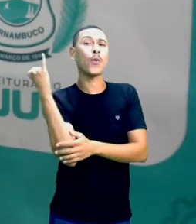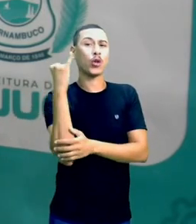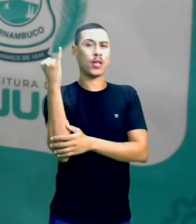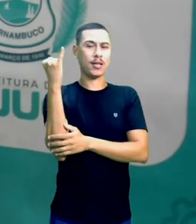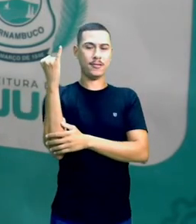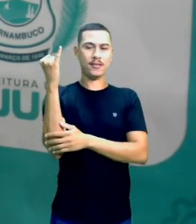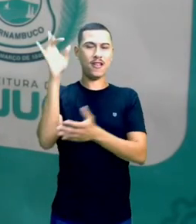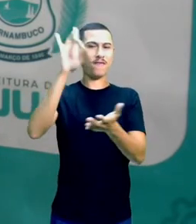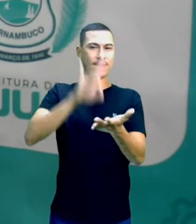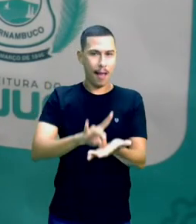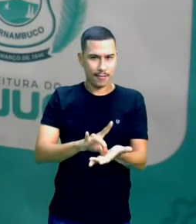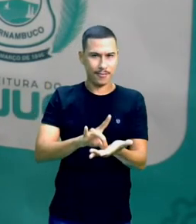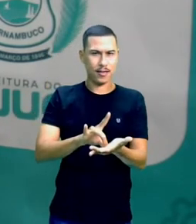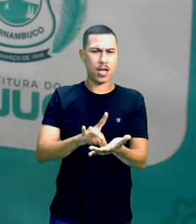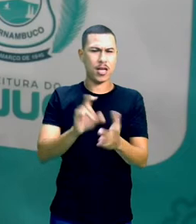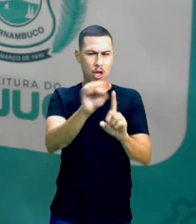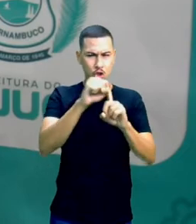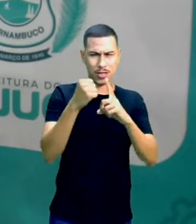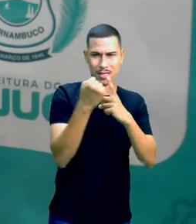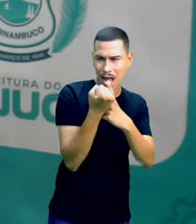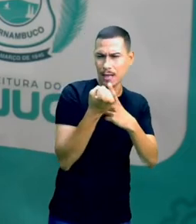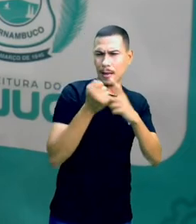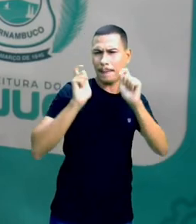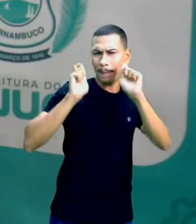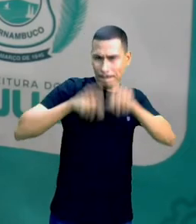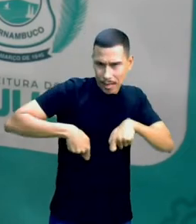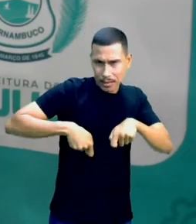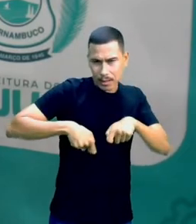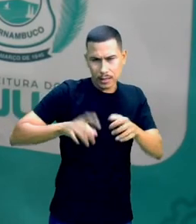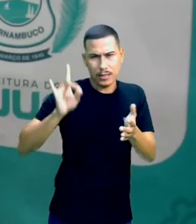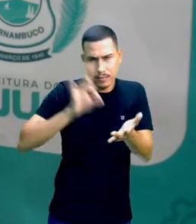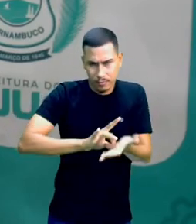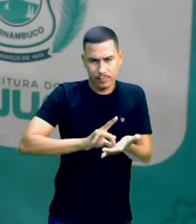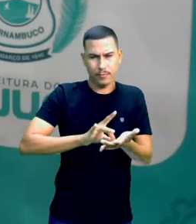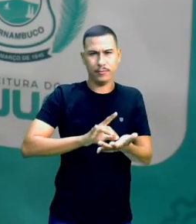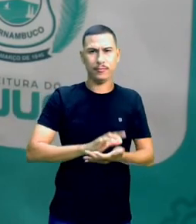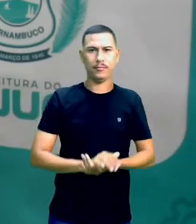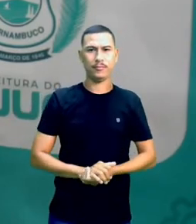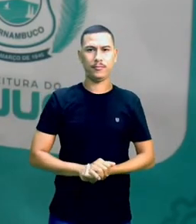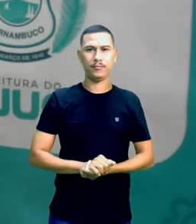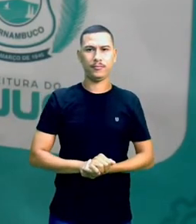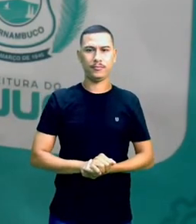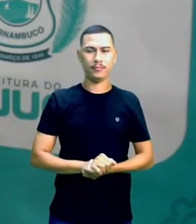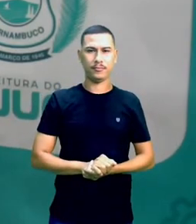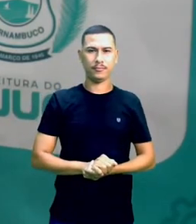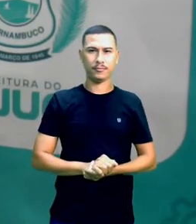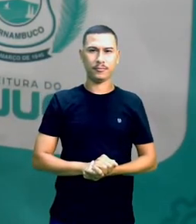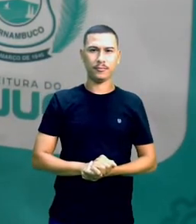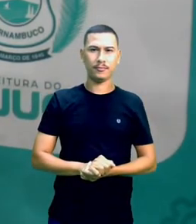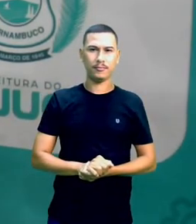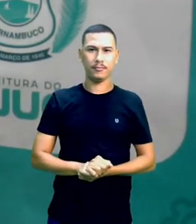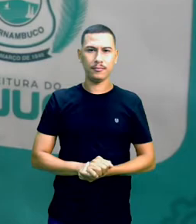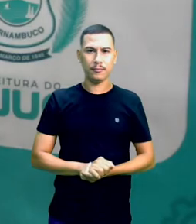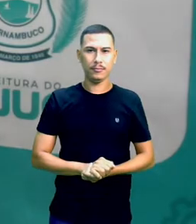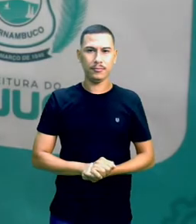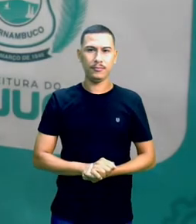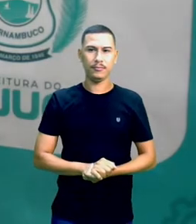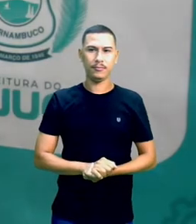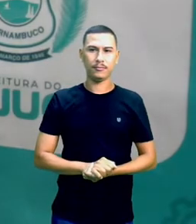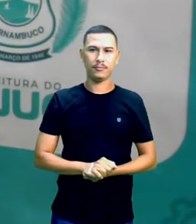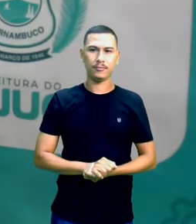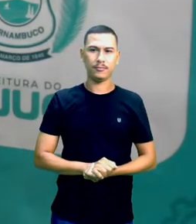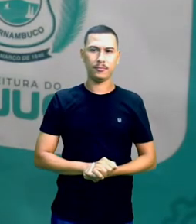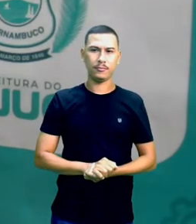que realmente a sociedade que está ao entorno da comunidade, do conceito municipal, necessita.